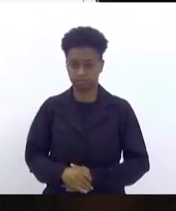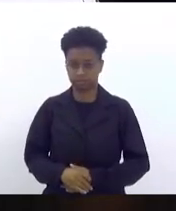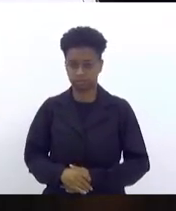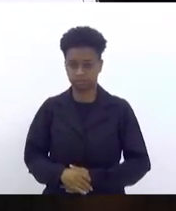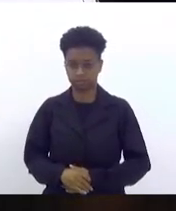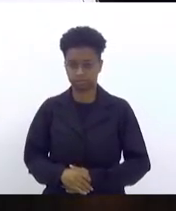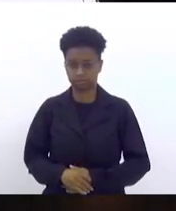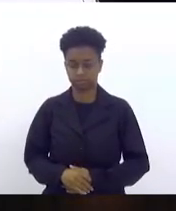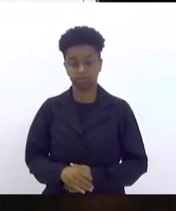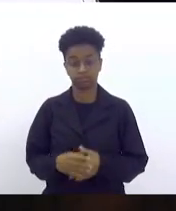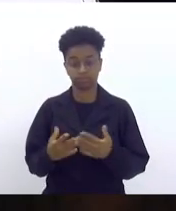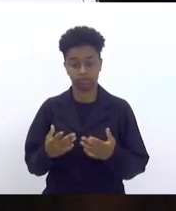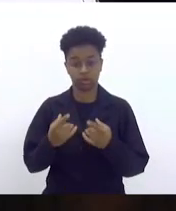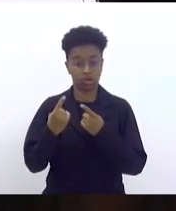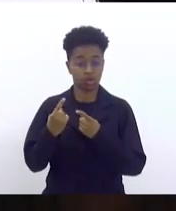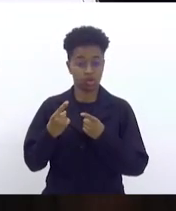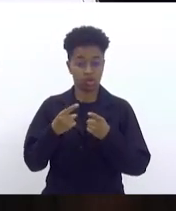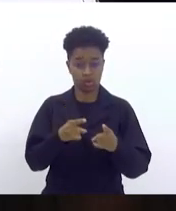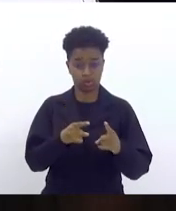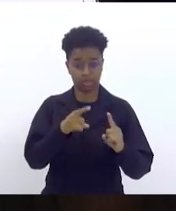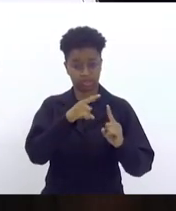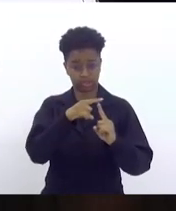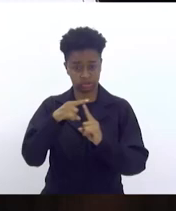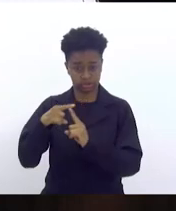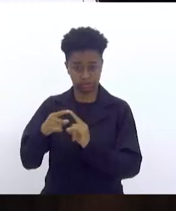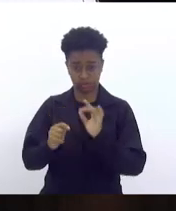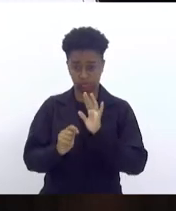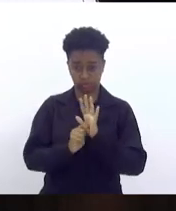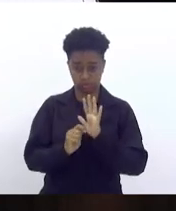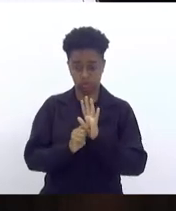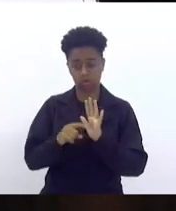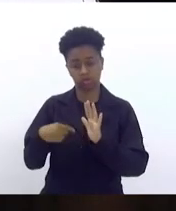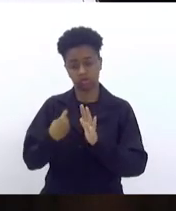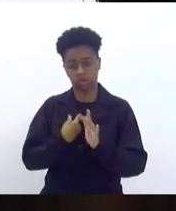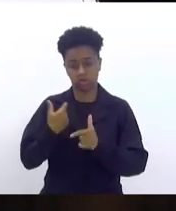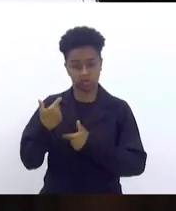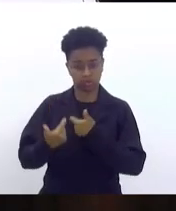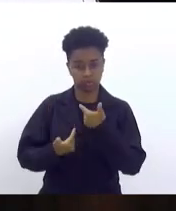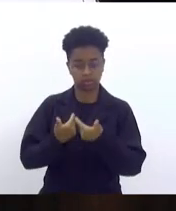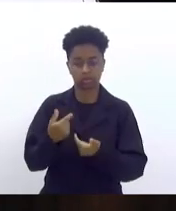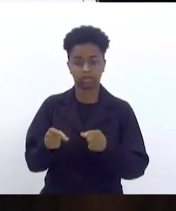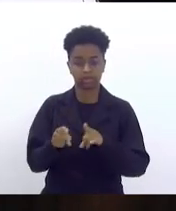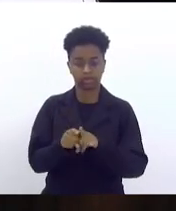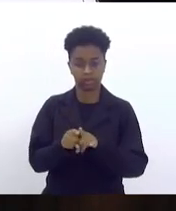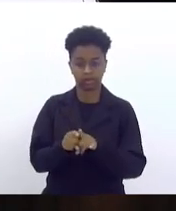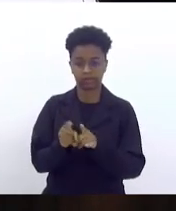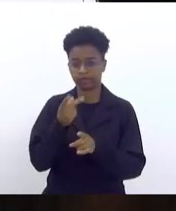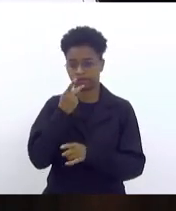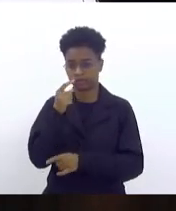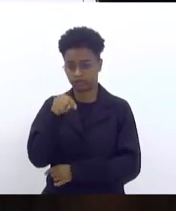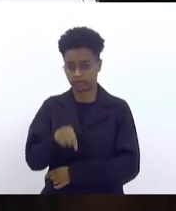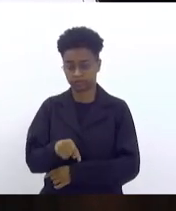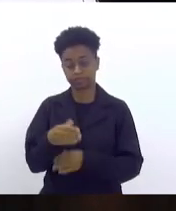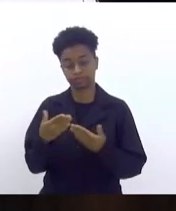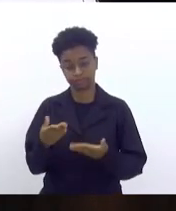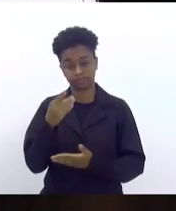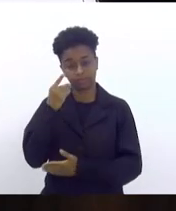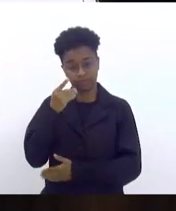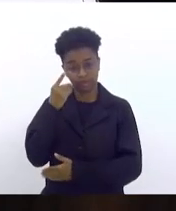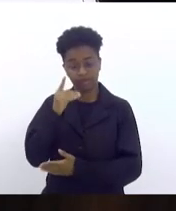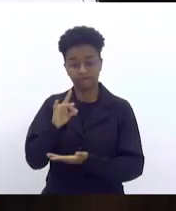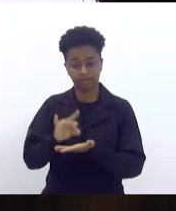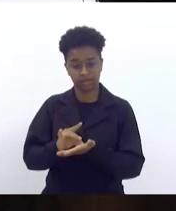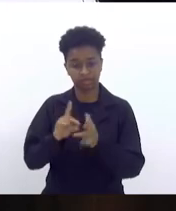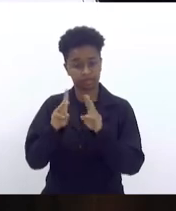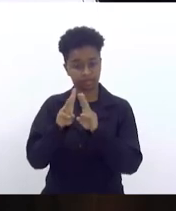é contra esse tipo de droga que nós estamos lutando e estamos tratando aqui então Deputado realmente é um assunto